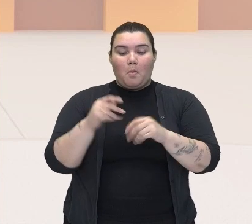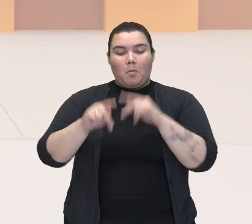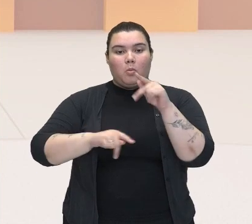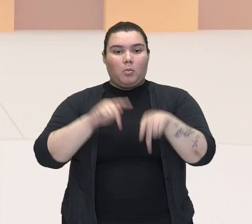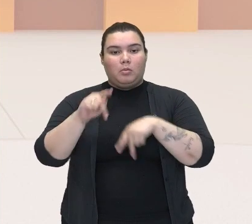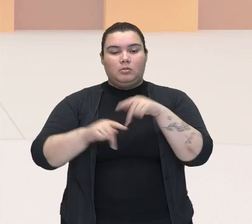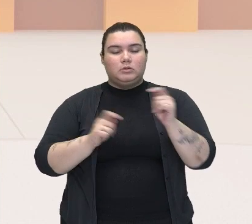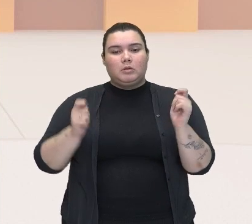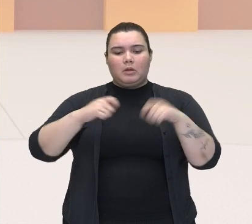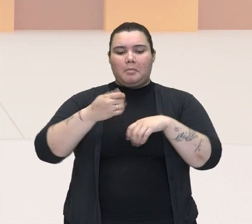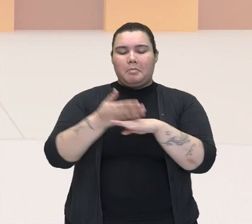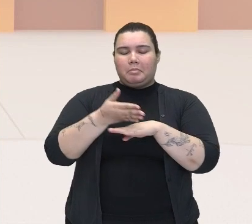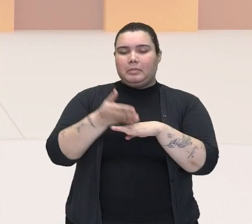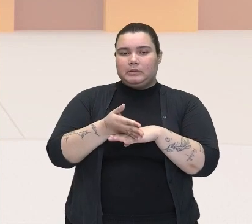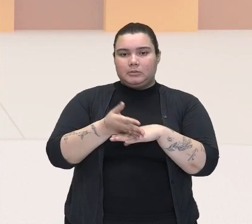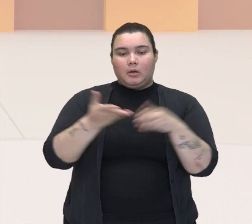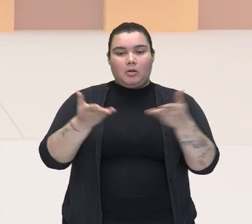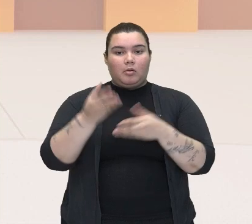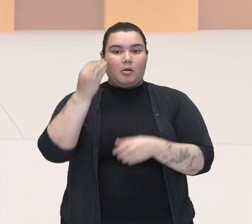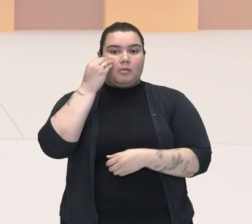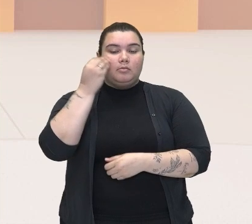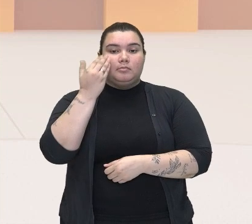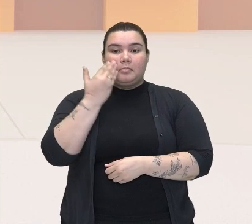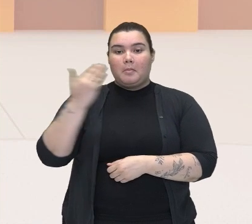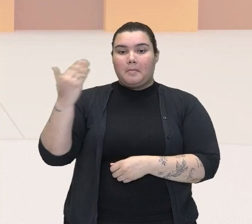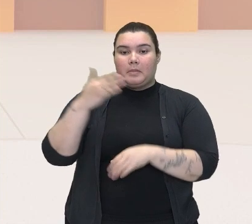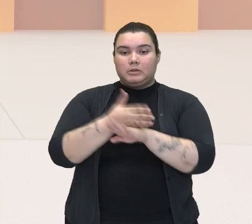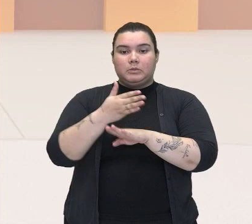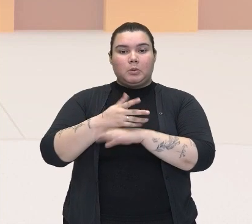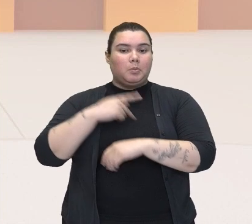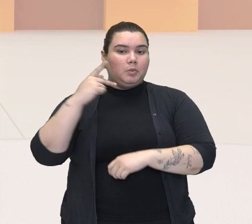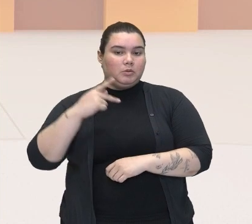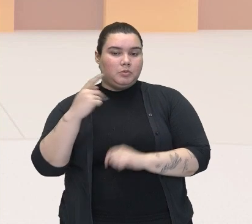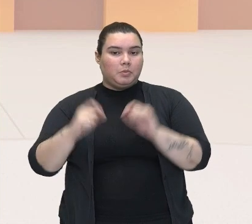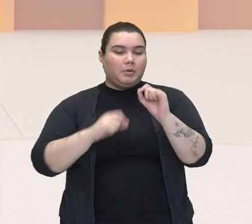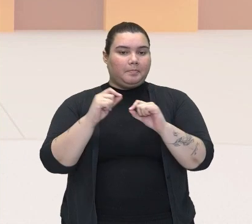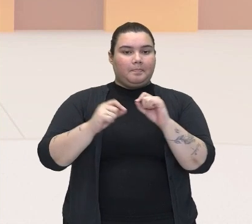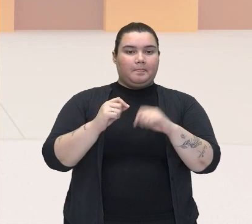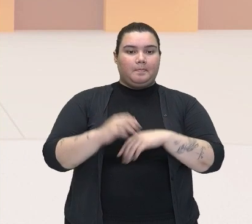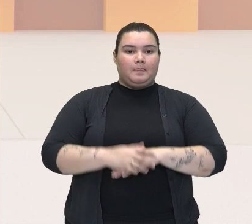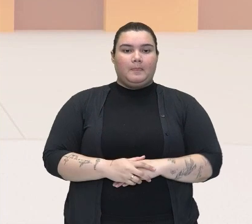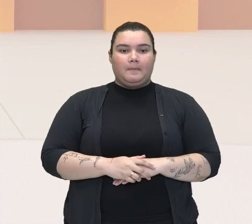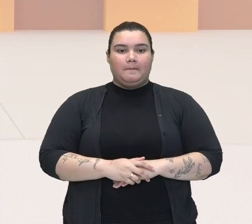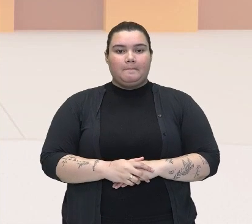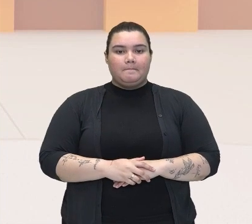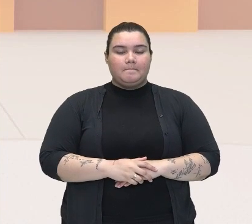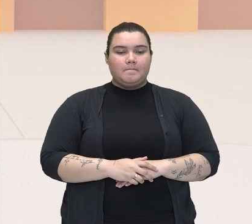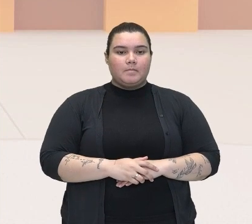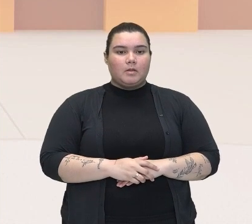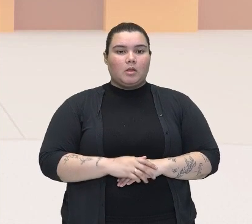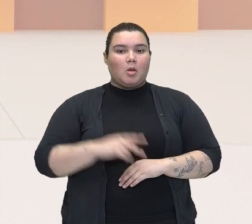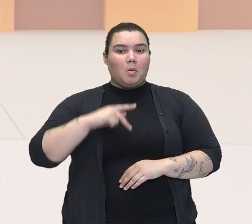pode participar? Então, nós vamos ver agora a questão da participação política. A